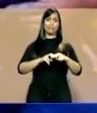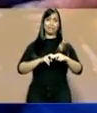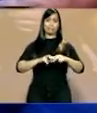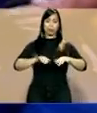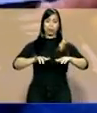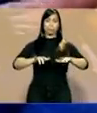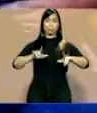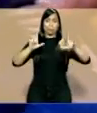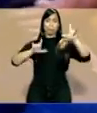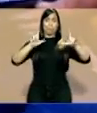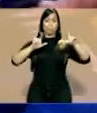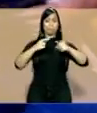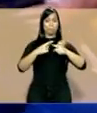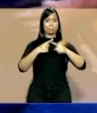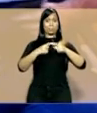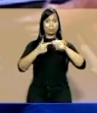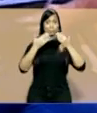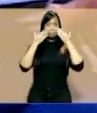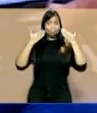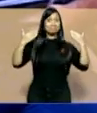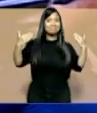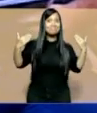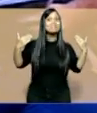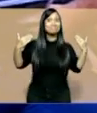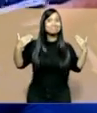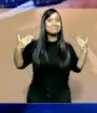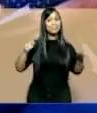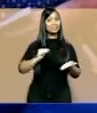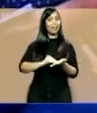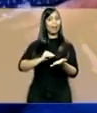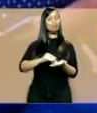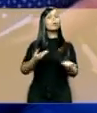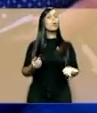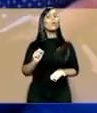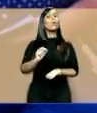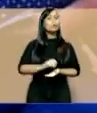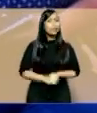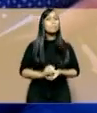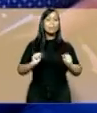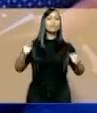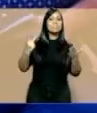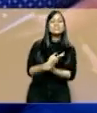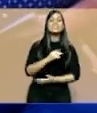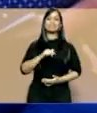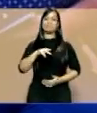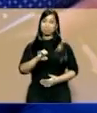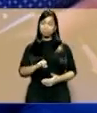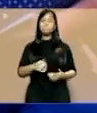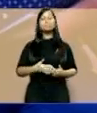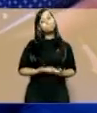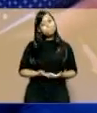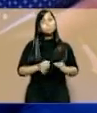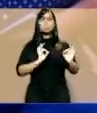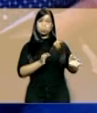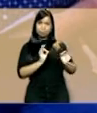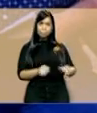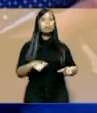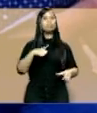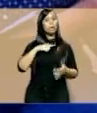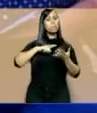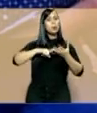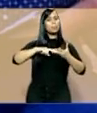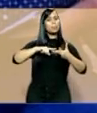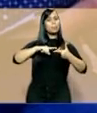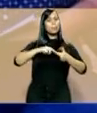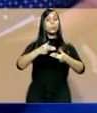pelo anonimato, anonimato, ali, né? não A sensação de anonimato. A sensação de anonimato podem até infringir a lei. É isso mesmo. Tem vários casos, Matheus,